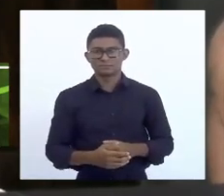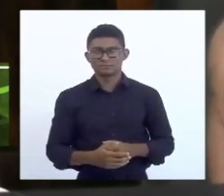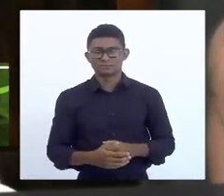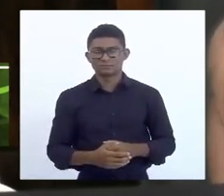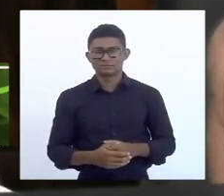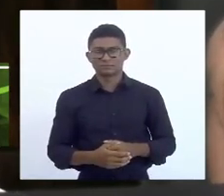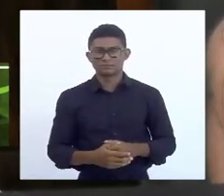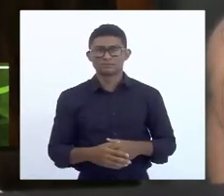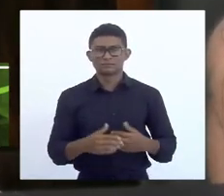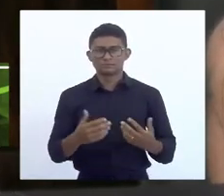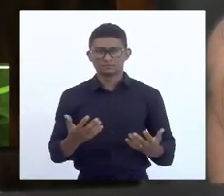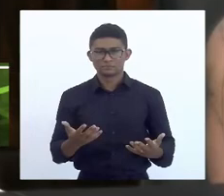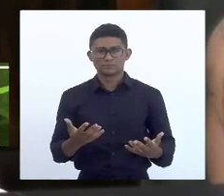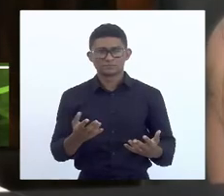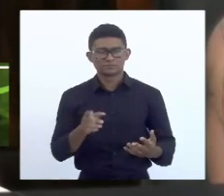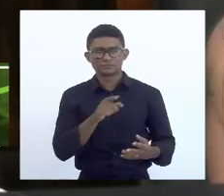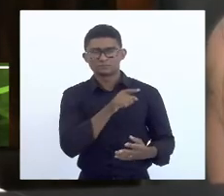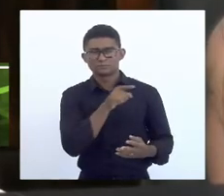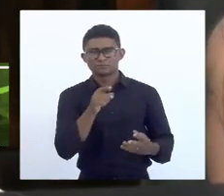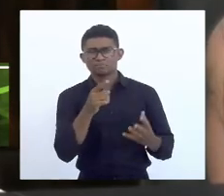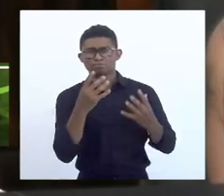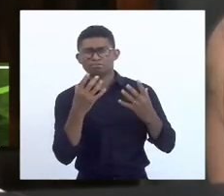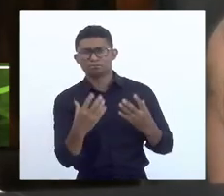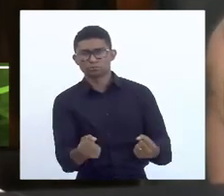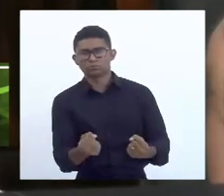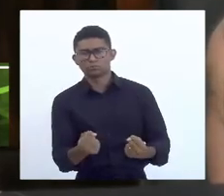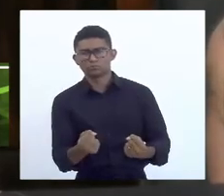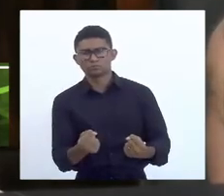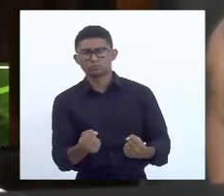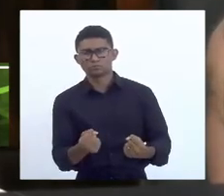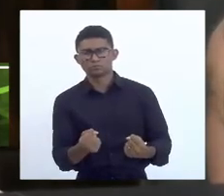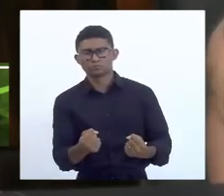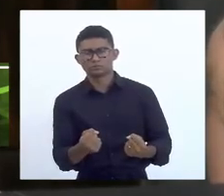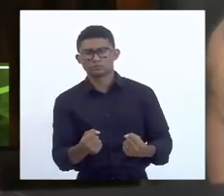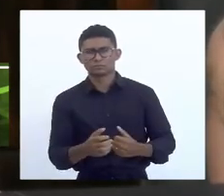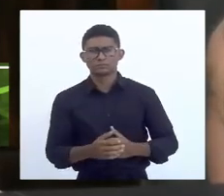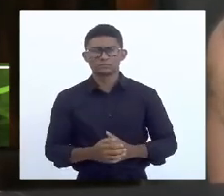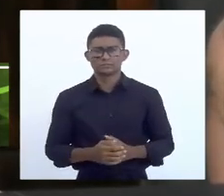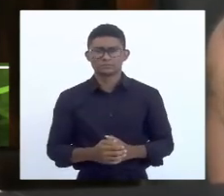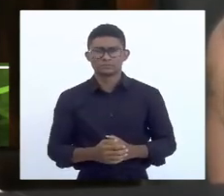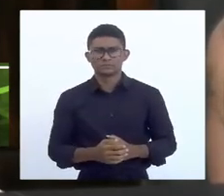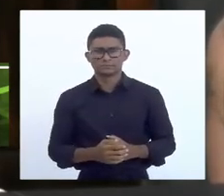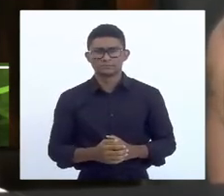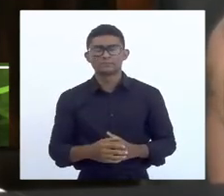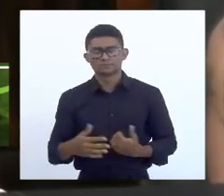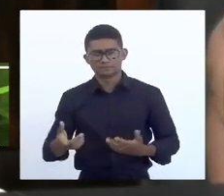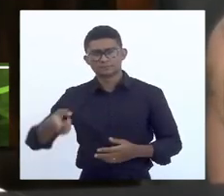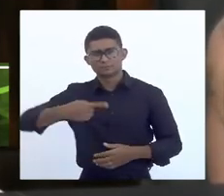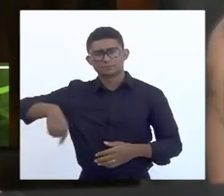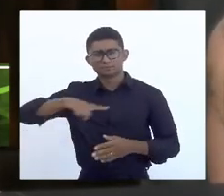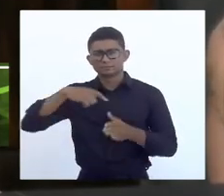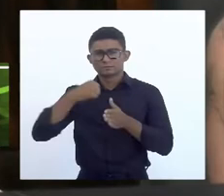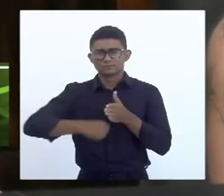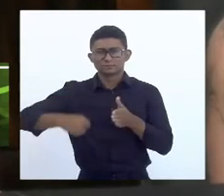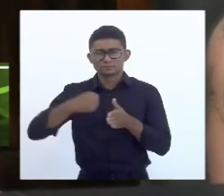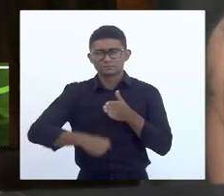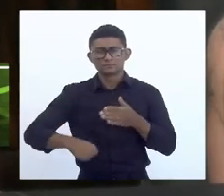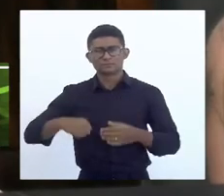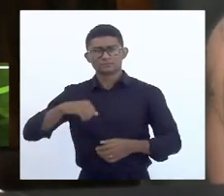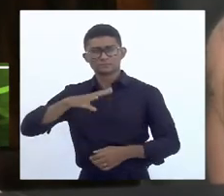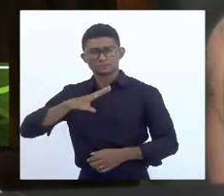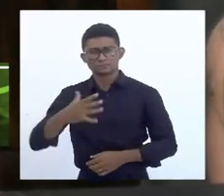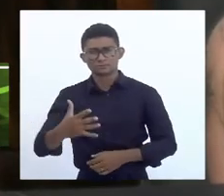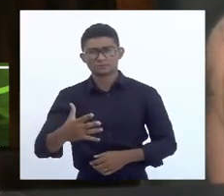só, não digo o aval, mas que, através da nossa luta, da nossa